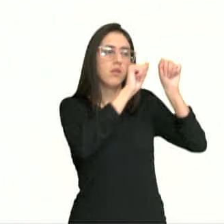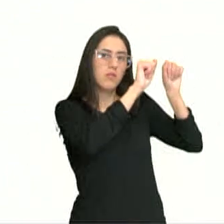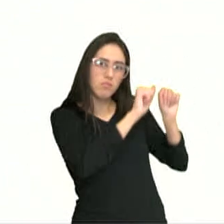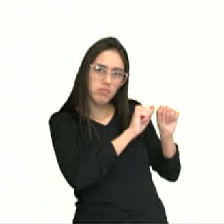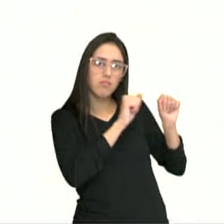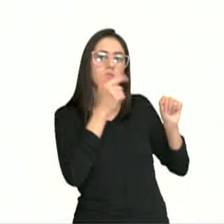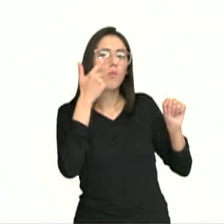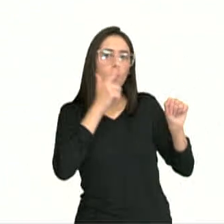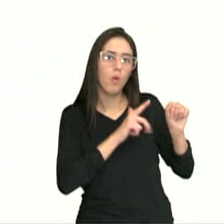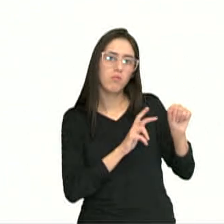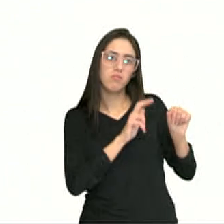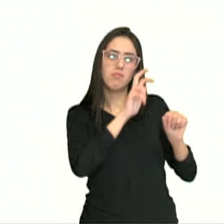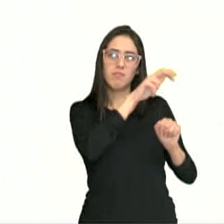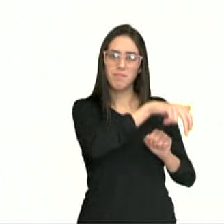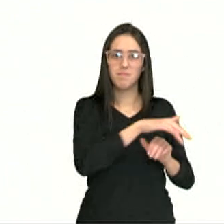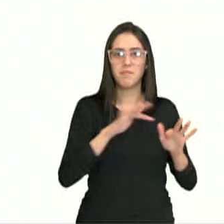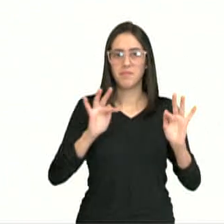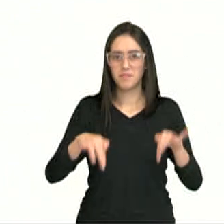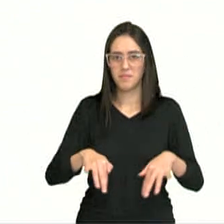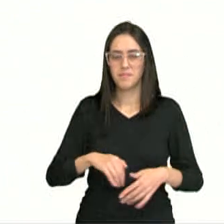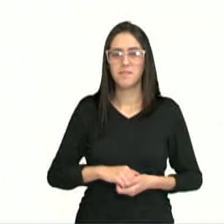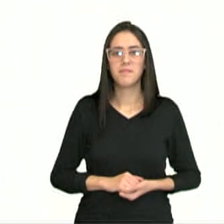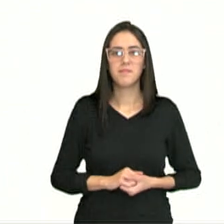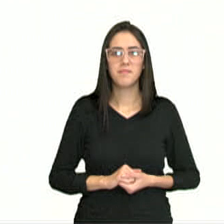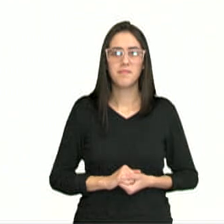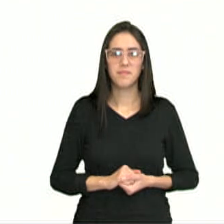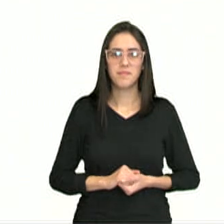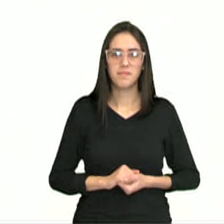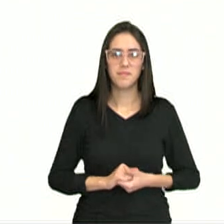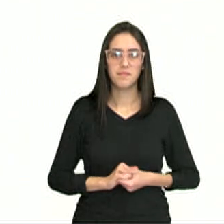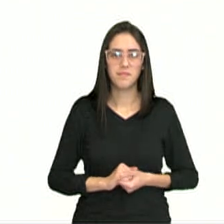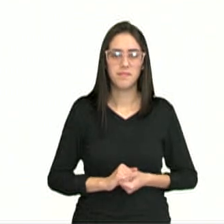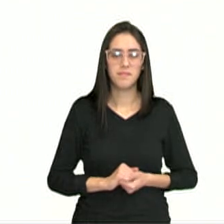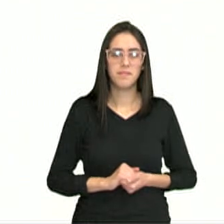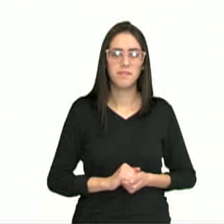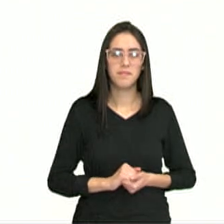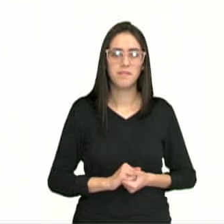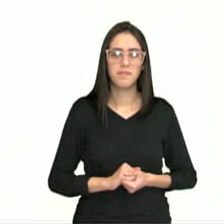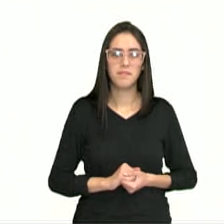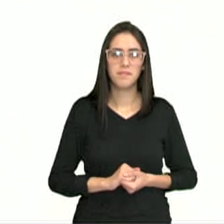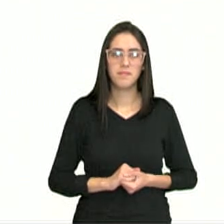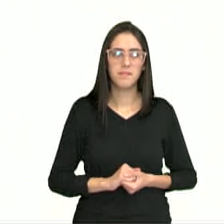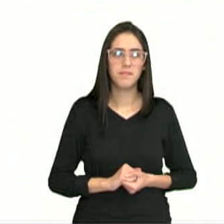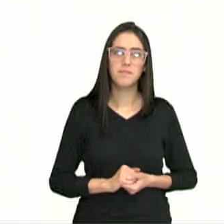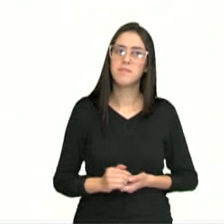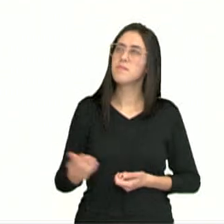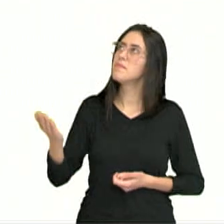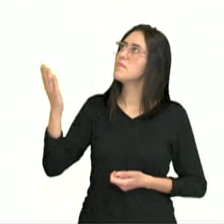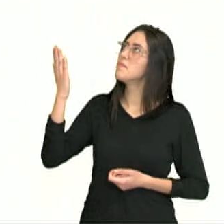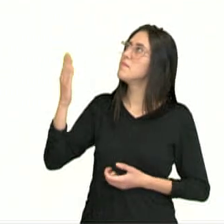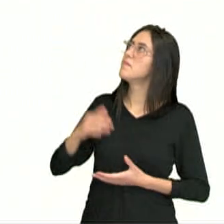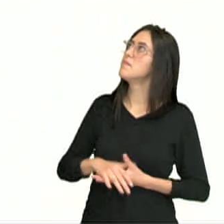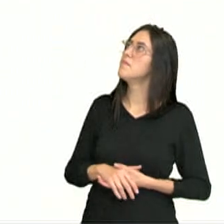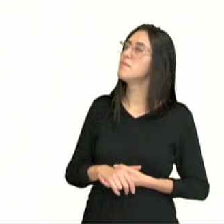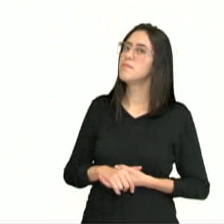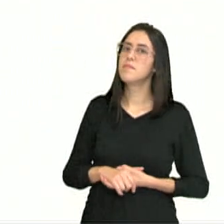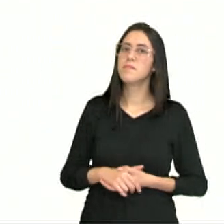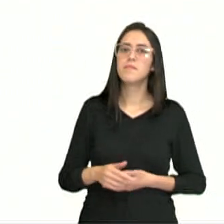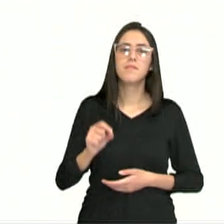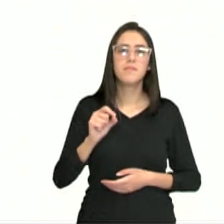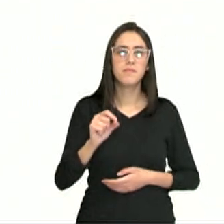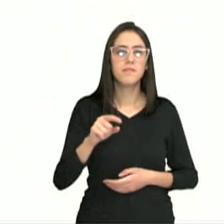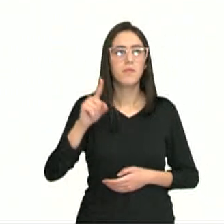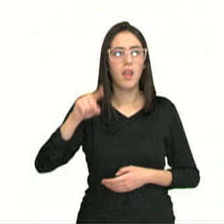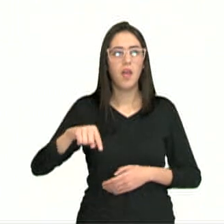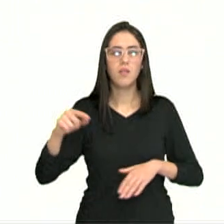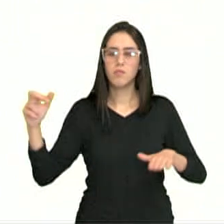finalizar o movimento. Turn Vault consiste em saltar e